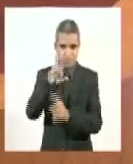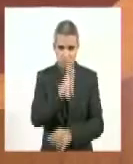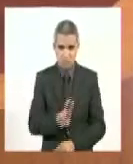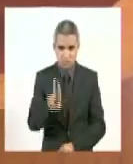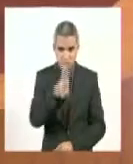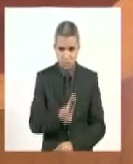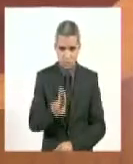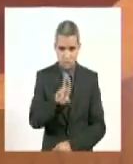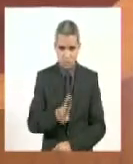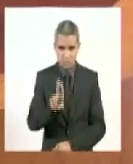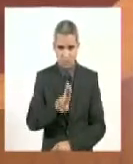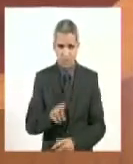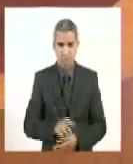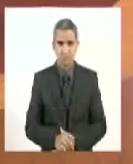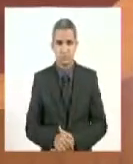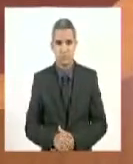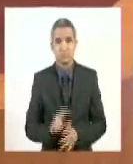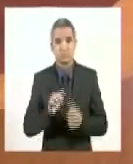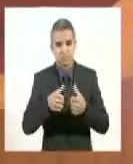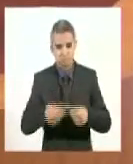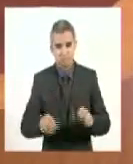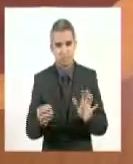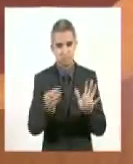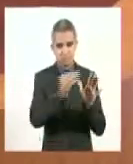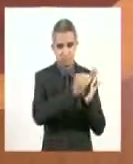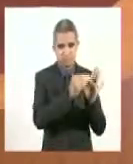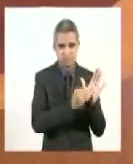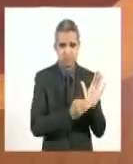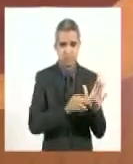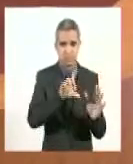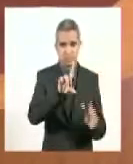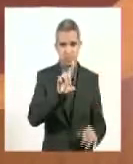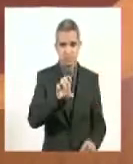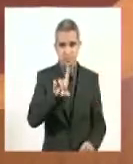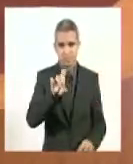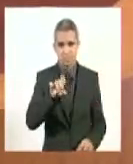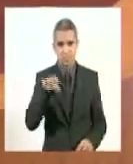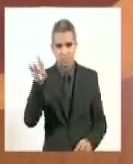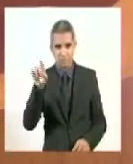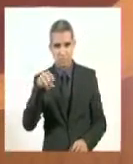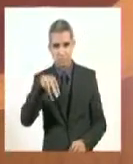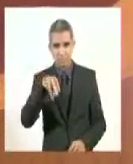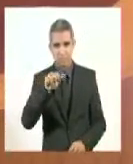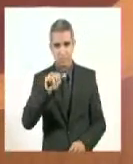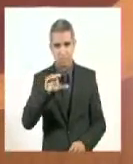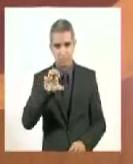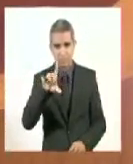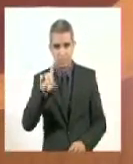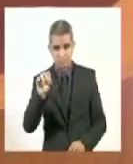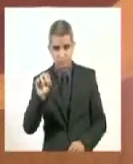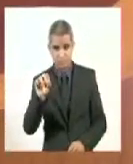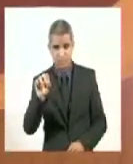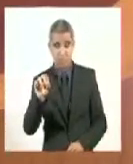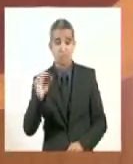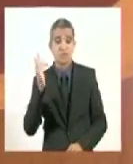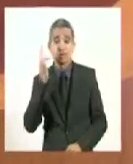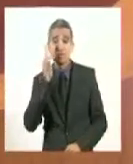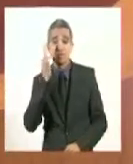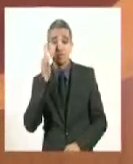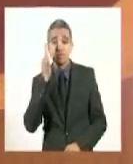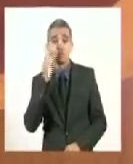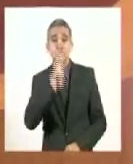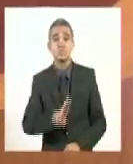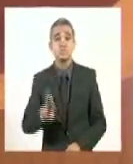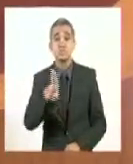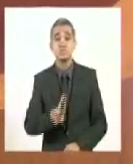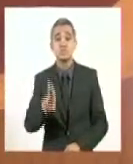na declaração de Dedé Macedo. O helicóptero que Flávio Dino usou na campanha dele está em